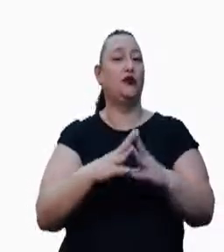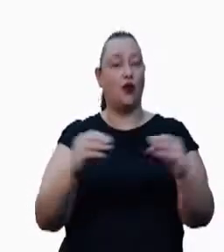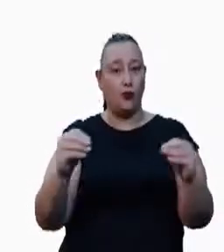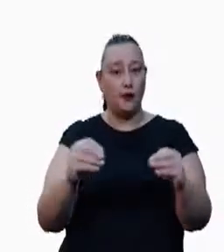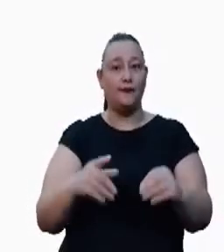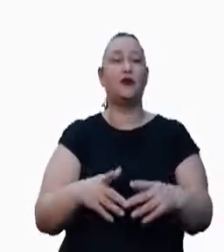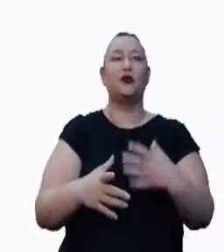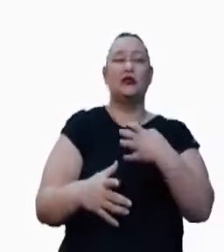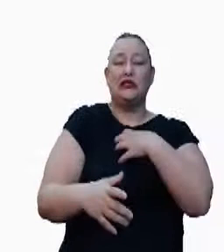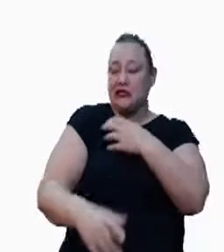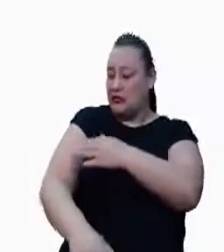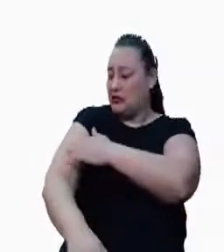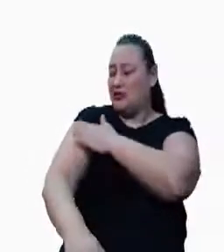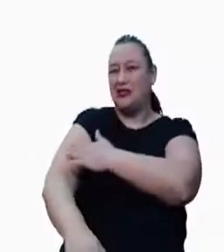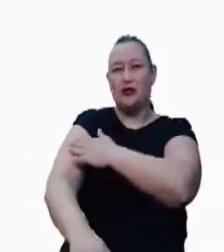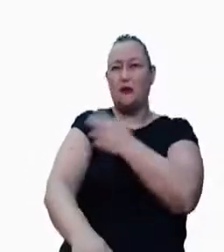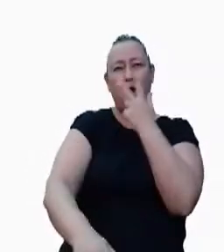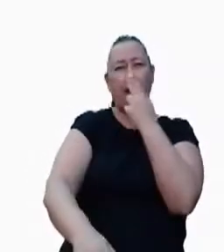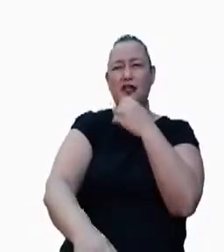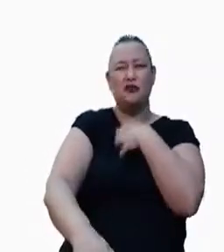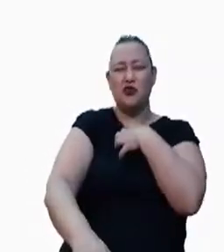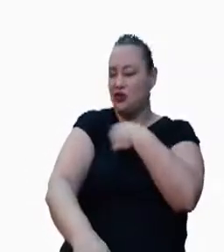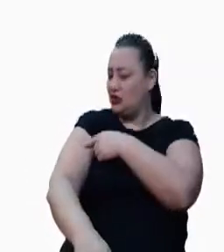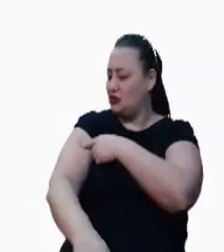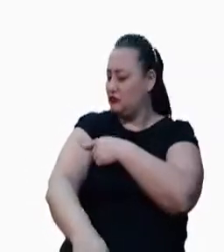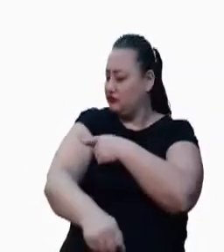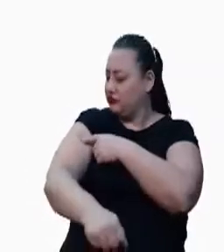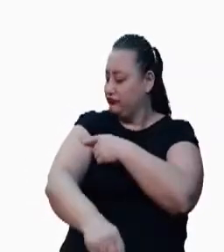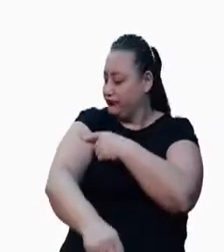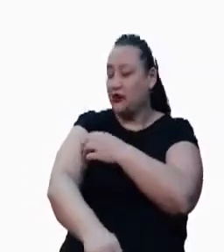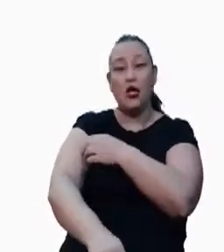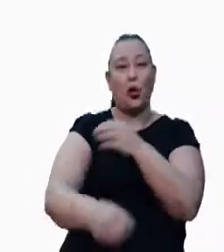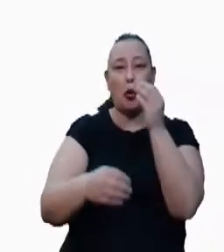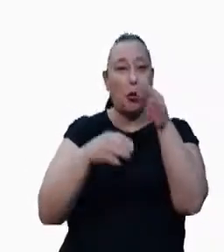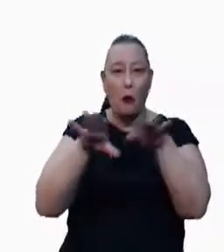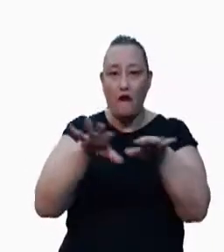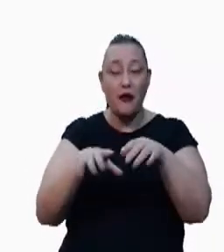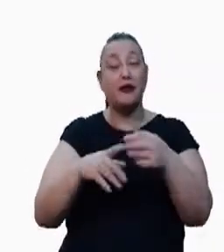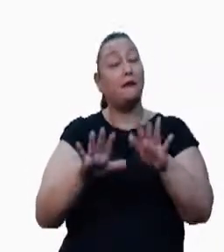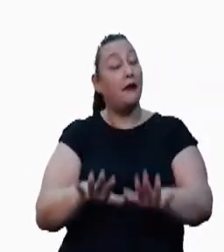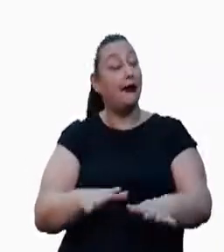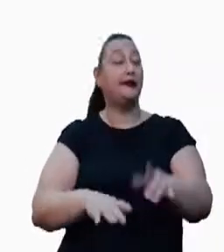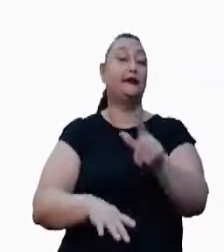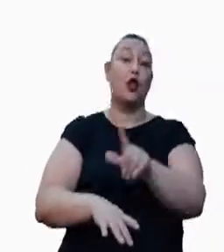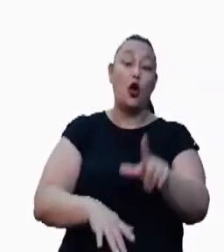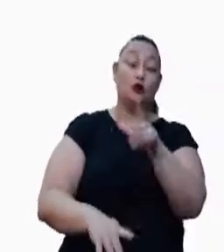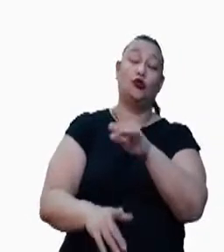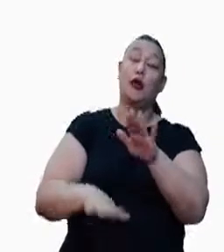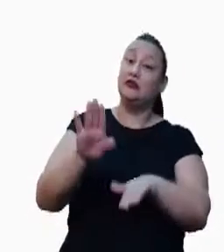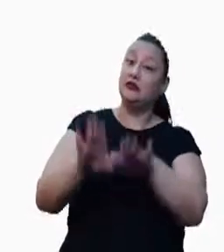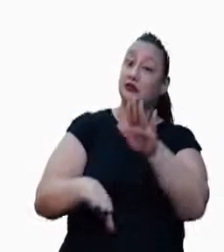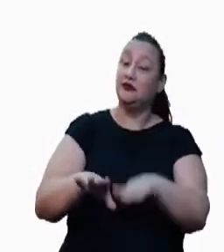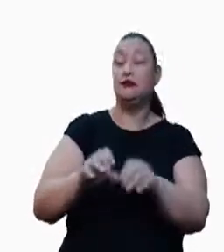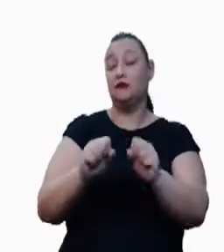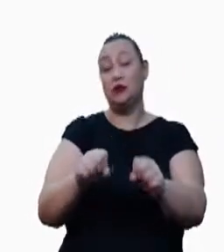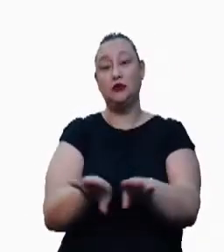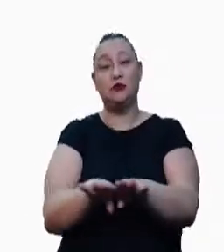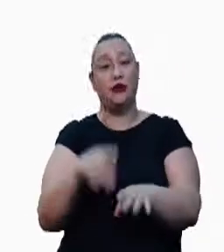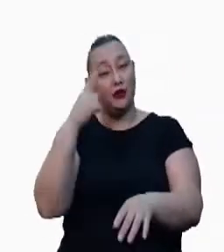a sensação como a contração desse músculo. E tem alguns outros casos também que ela pode causar